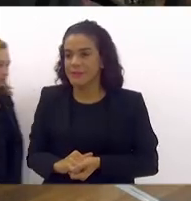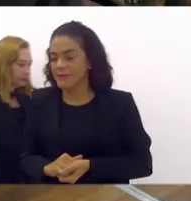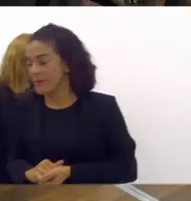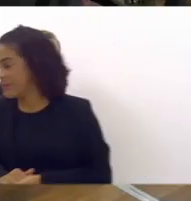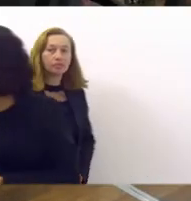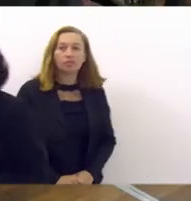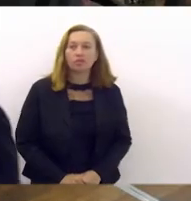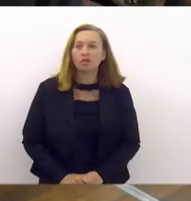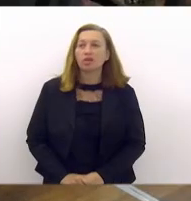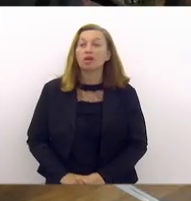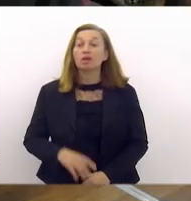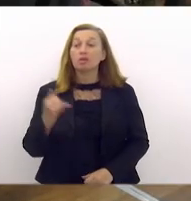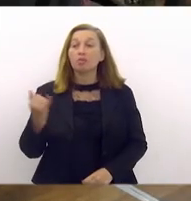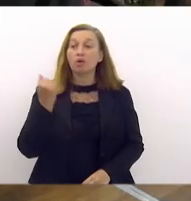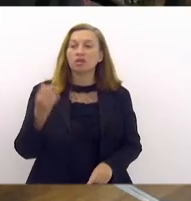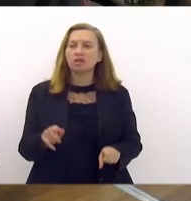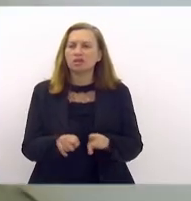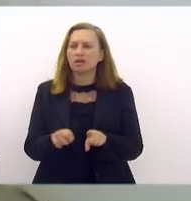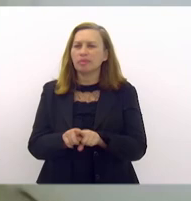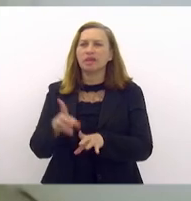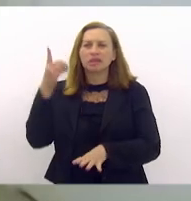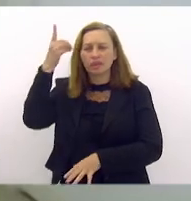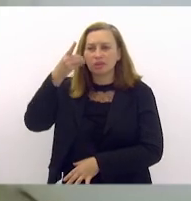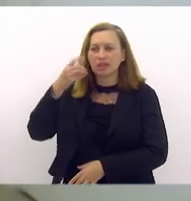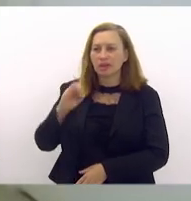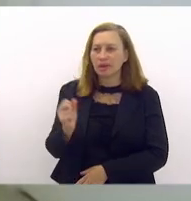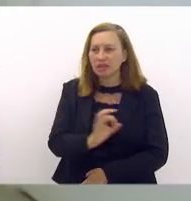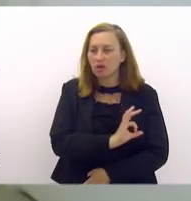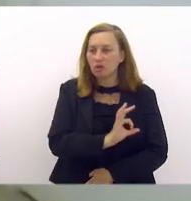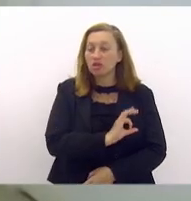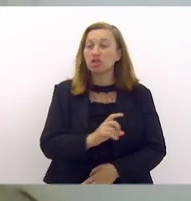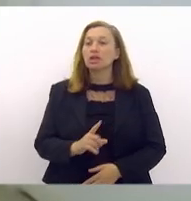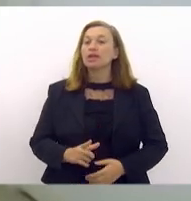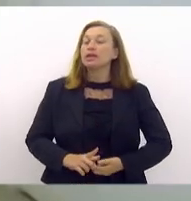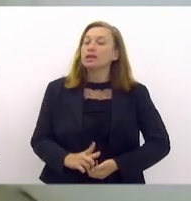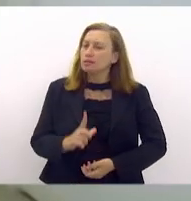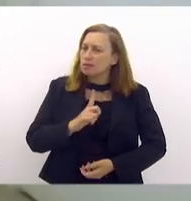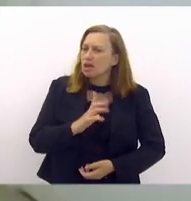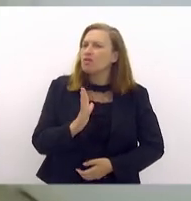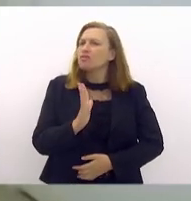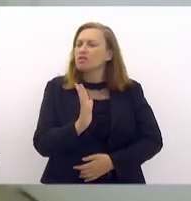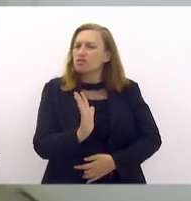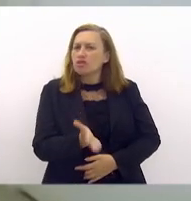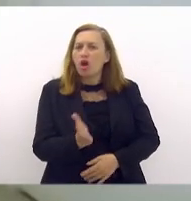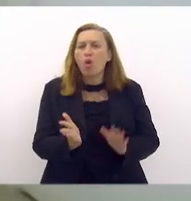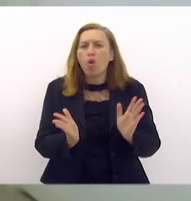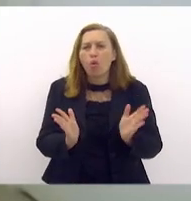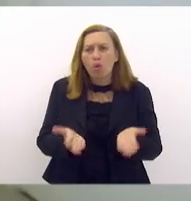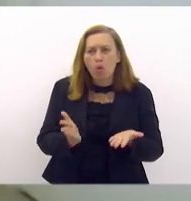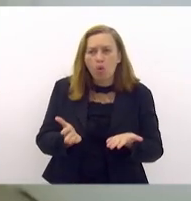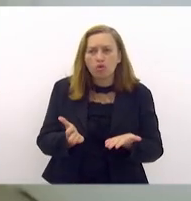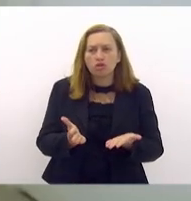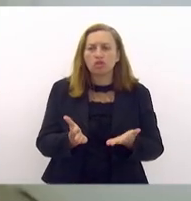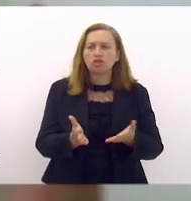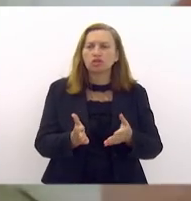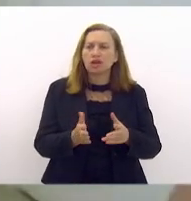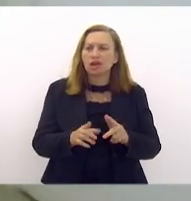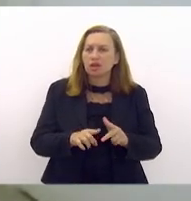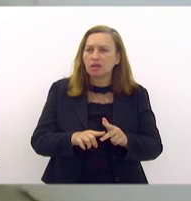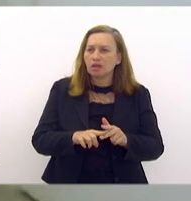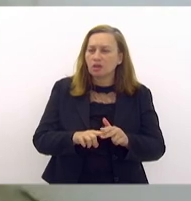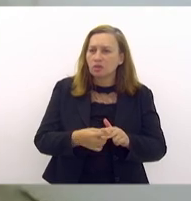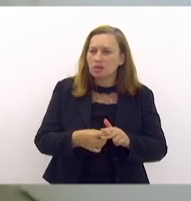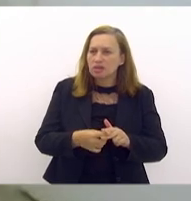observação importante, deputada Marta Rocha, é de que a gente teve já, hoje a gente está reestruturando, porque eu disse que